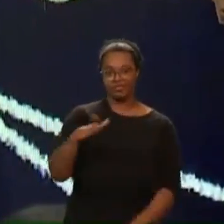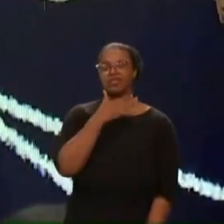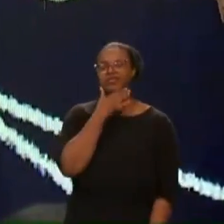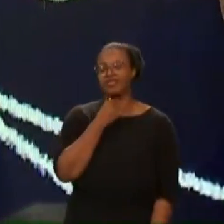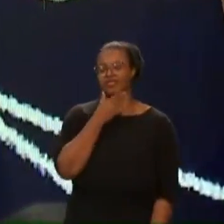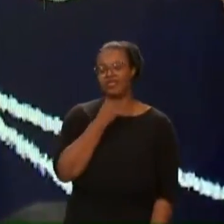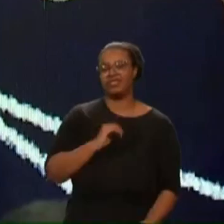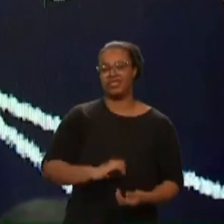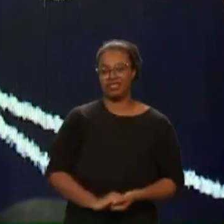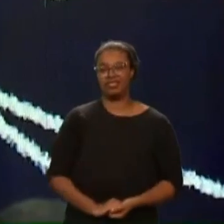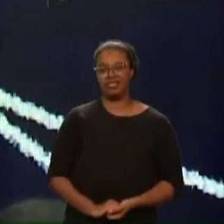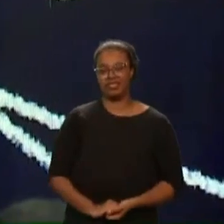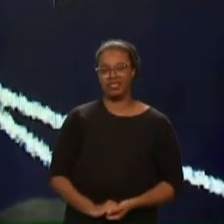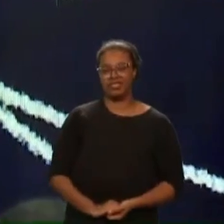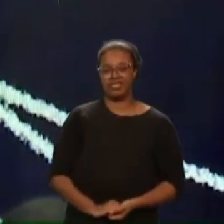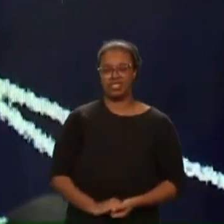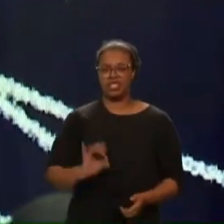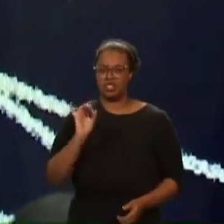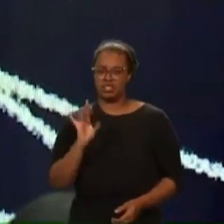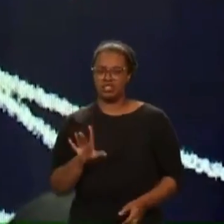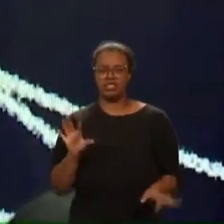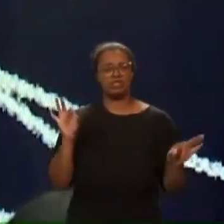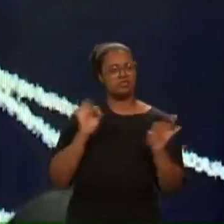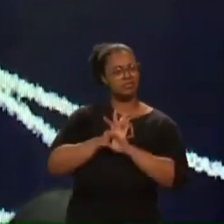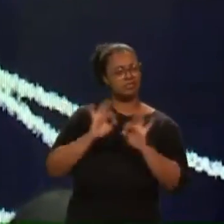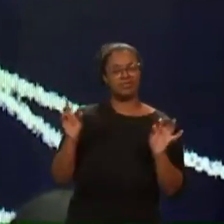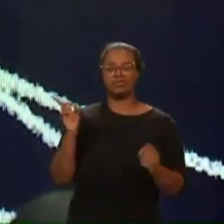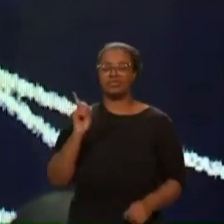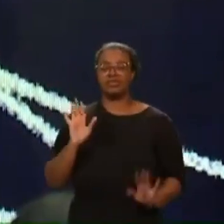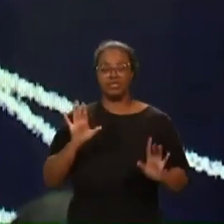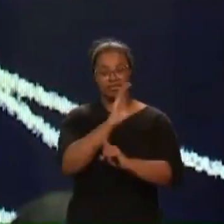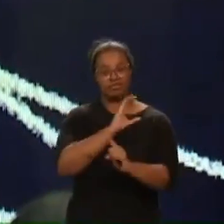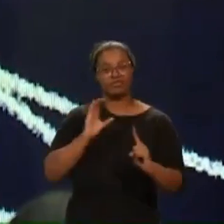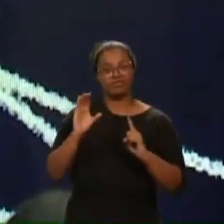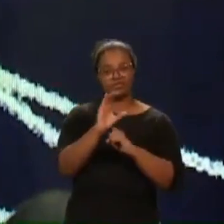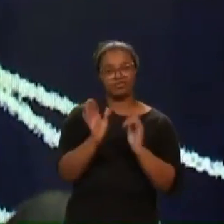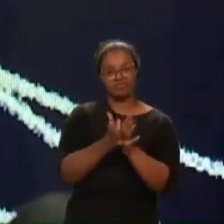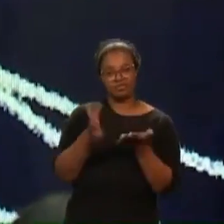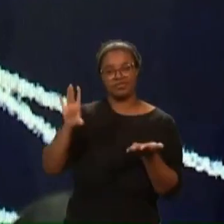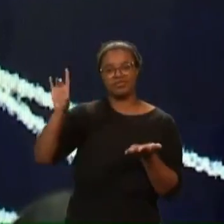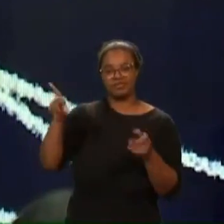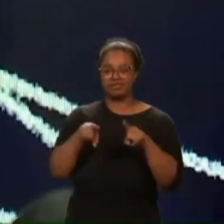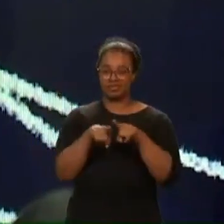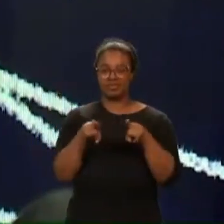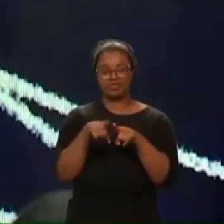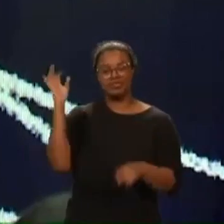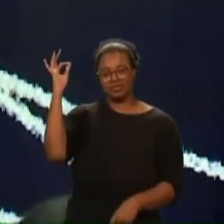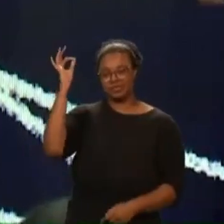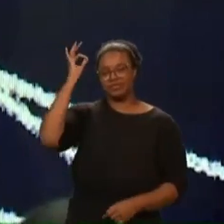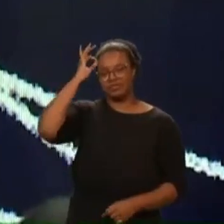e não que tenha alcançado algum tipo de Plenitude não mas é porque esse seminário é um seminário da palavra e do